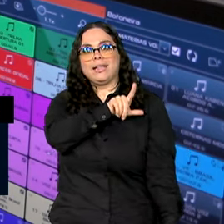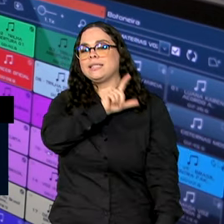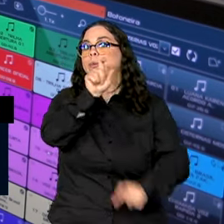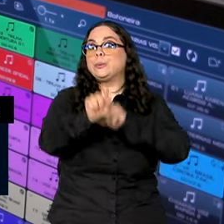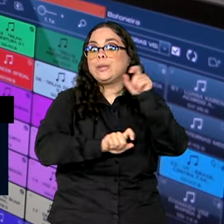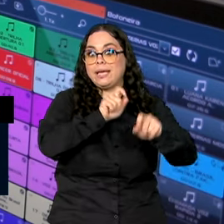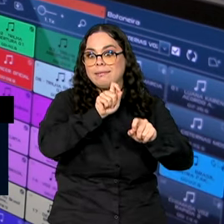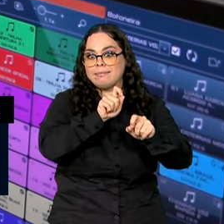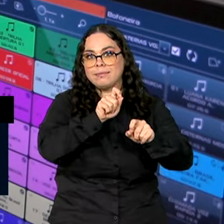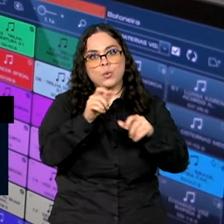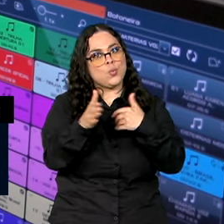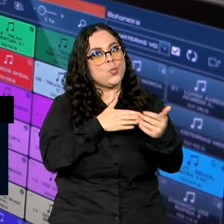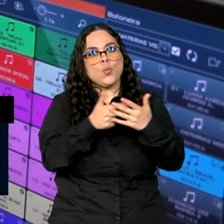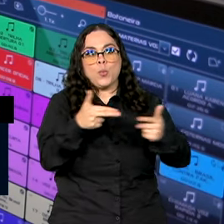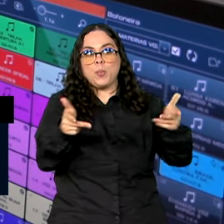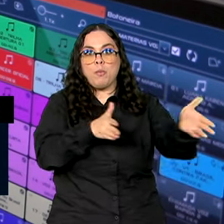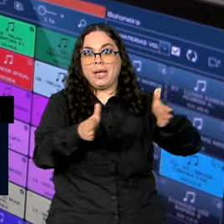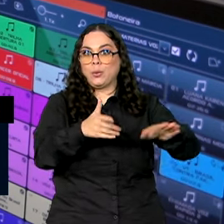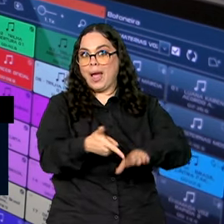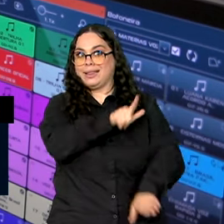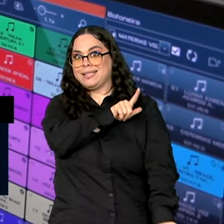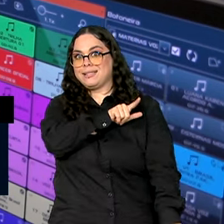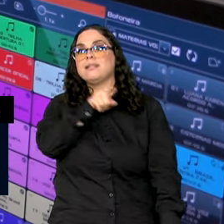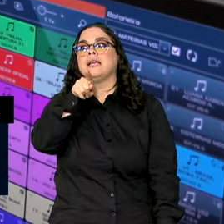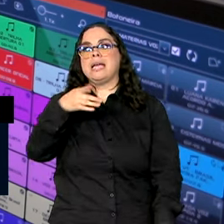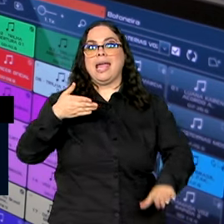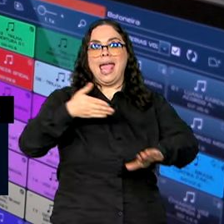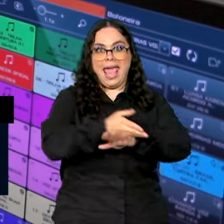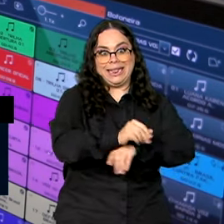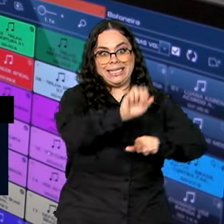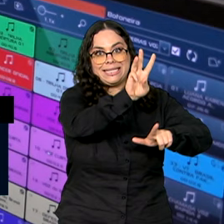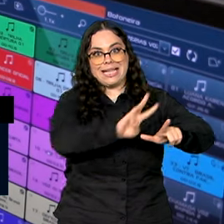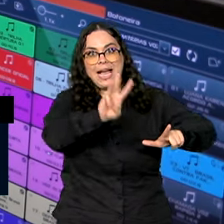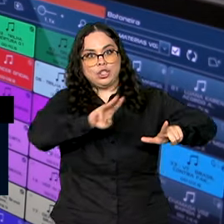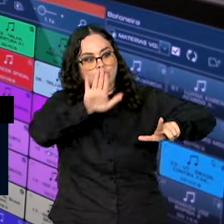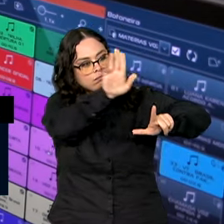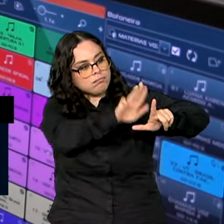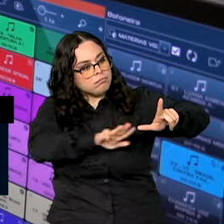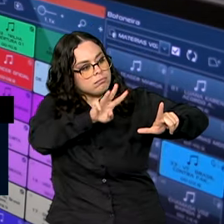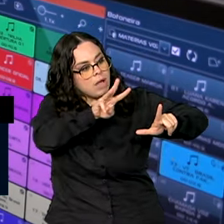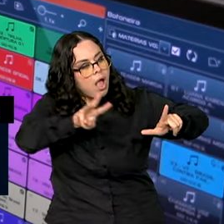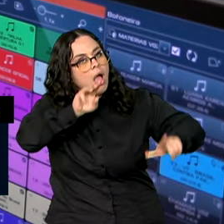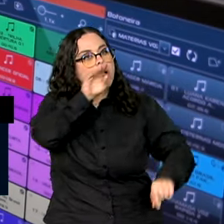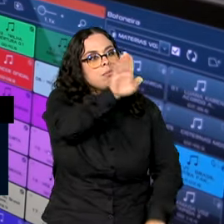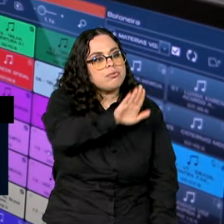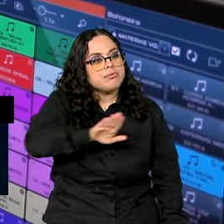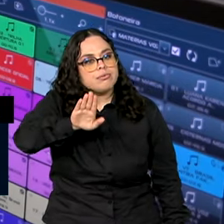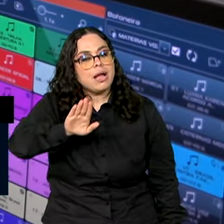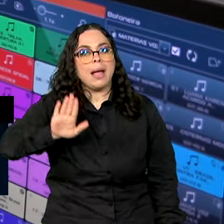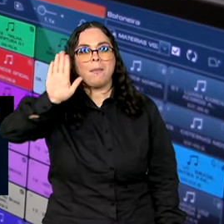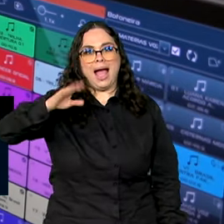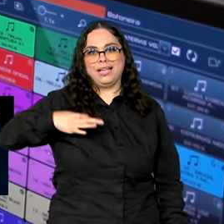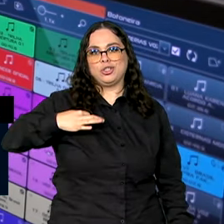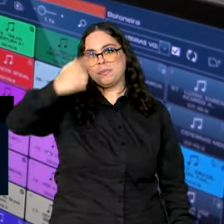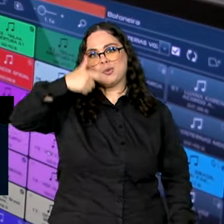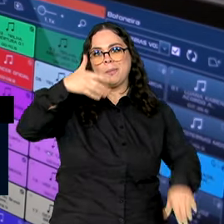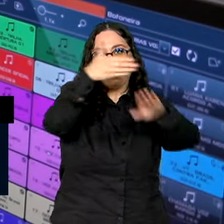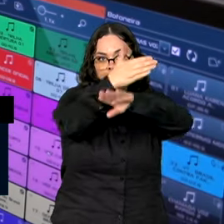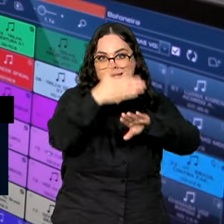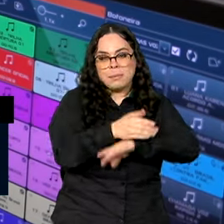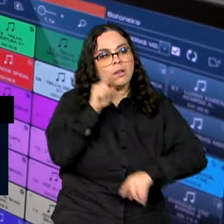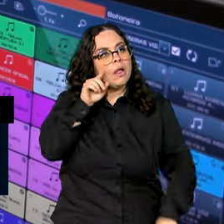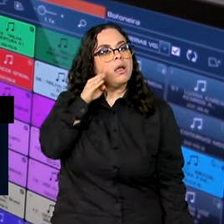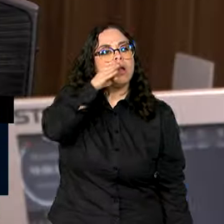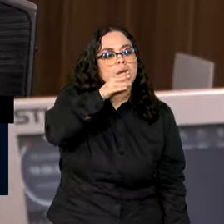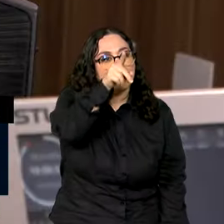prova qualquer momento entre na plataforma entre na na na na página do participante e